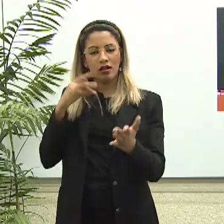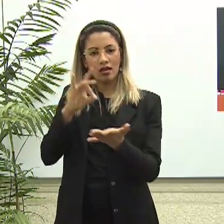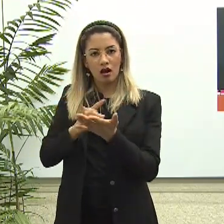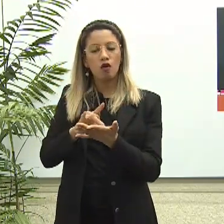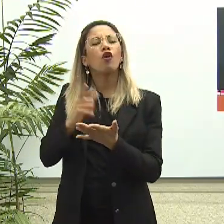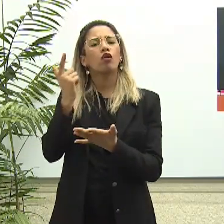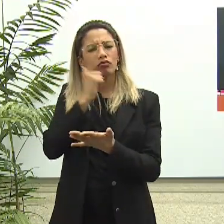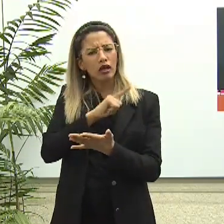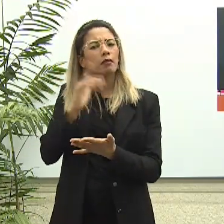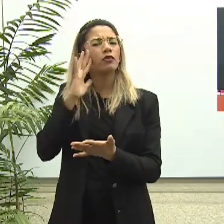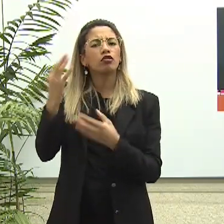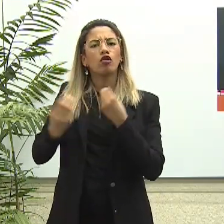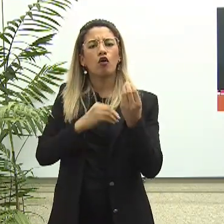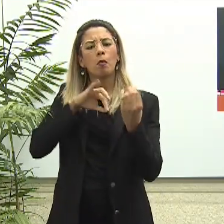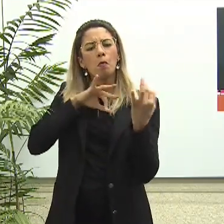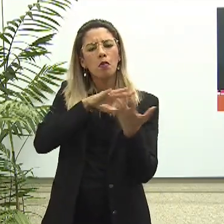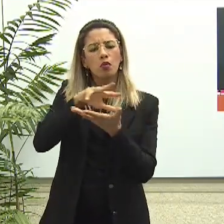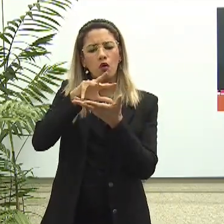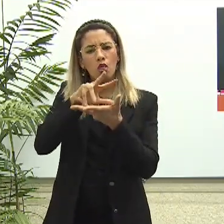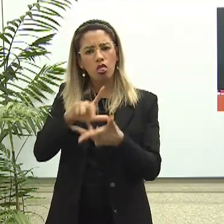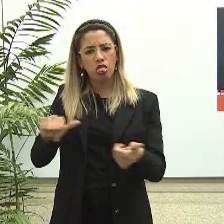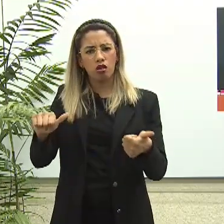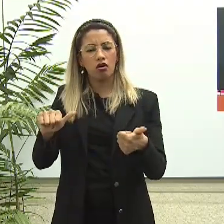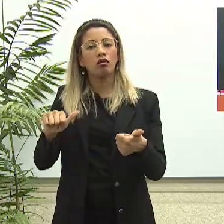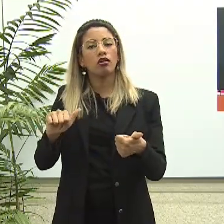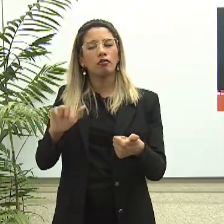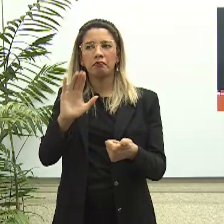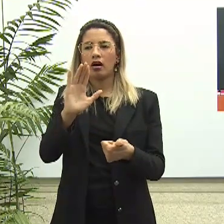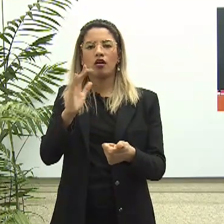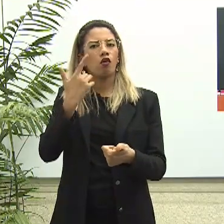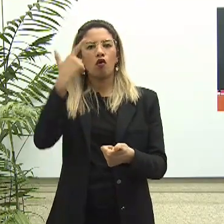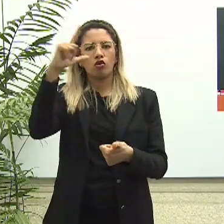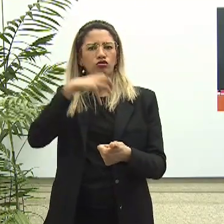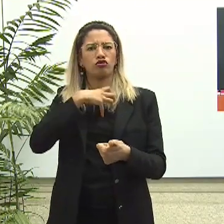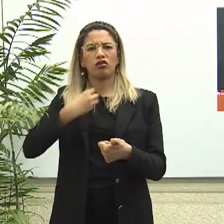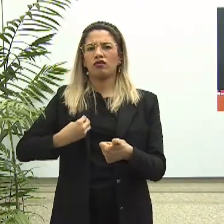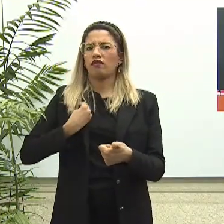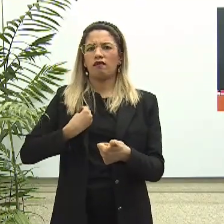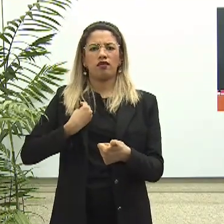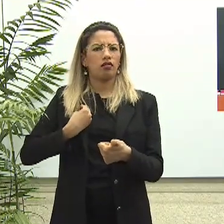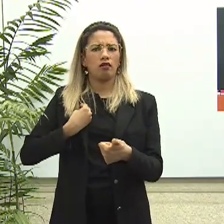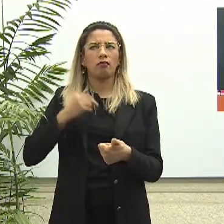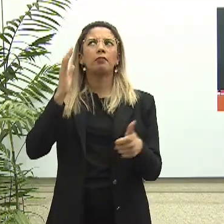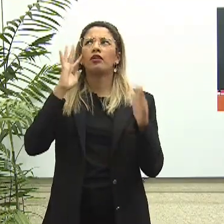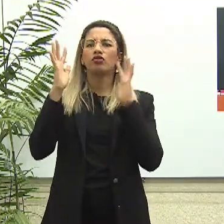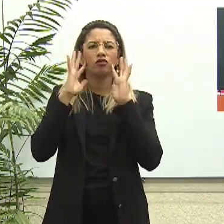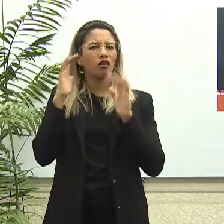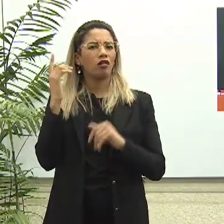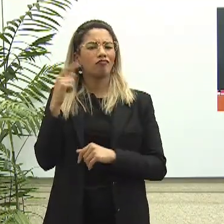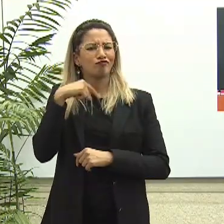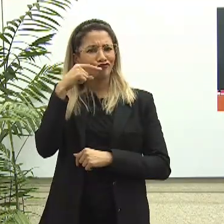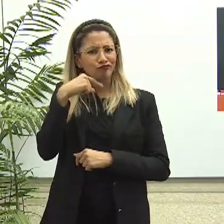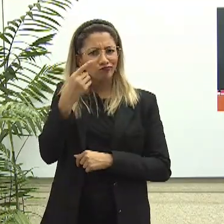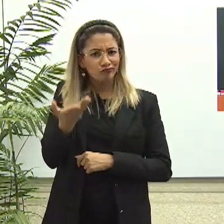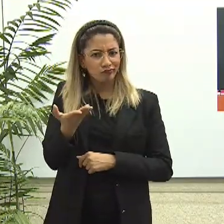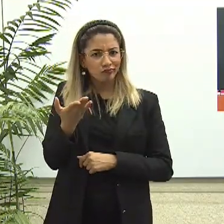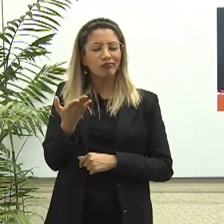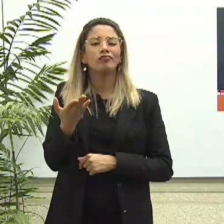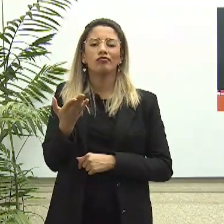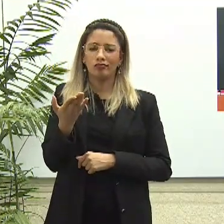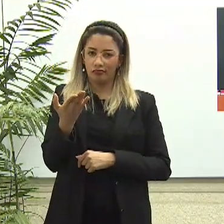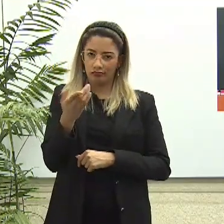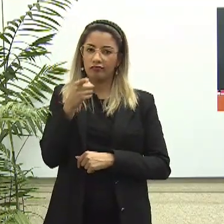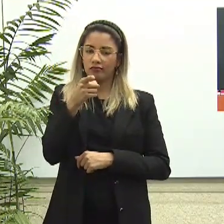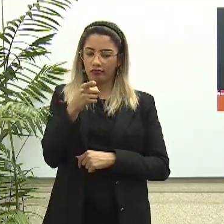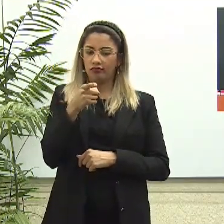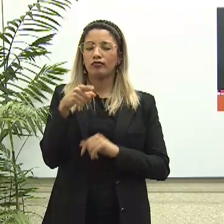consegue imaginar outra ordem social que que não seja essa que converta a tecnologia contra nós né então acho que esse é um ponto que precisa estar colocado a crítica ao